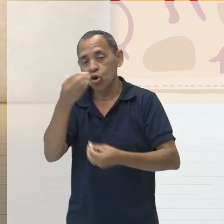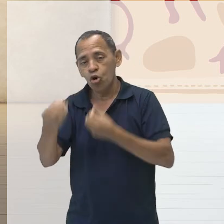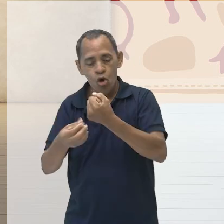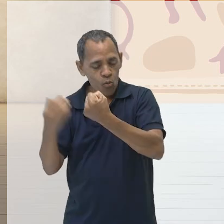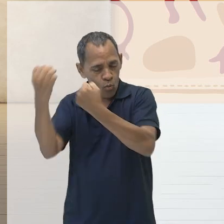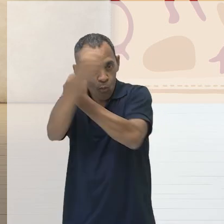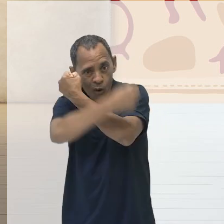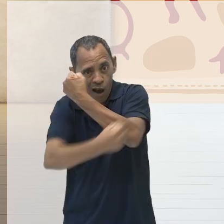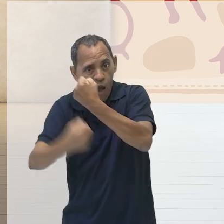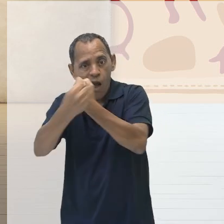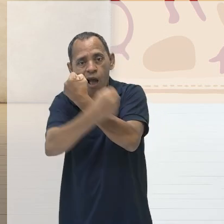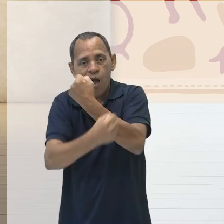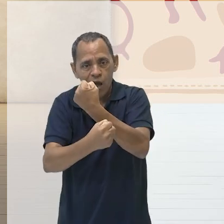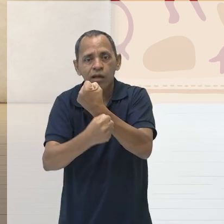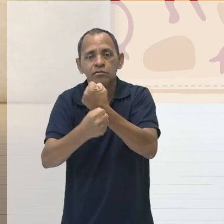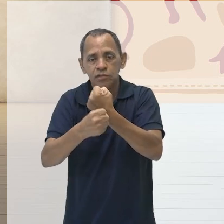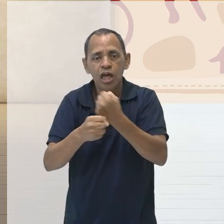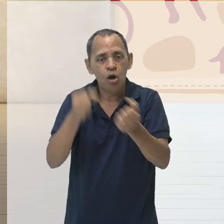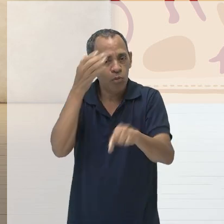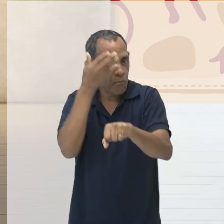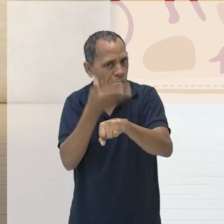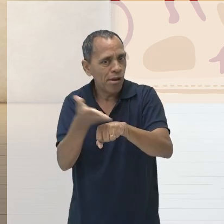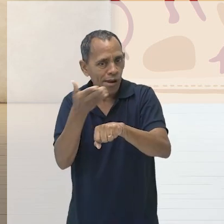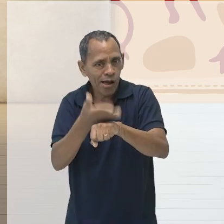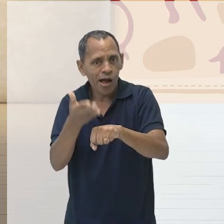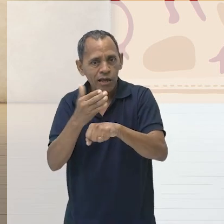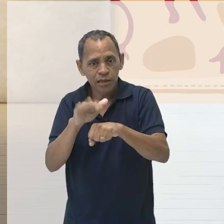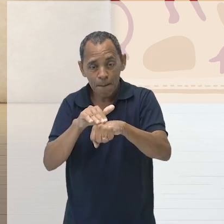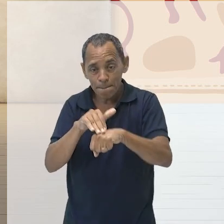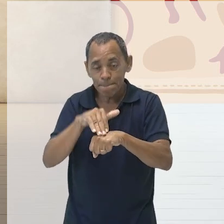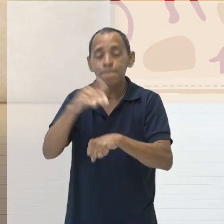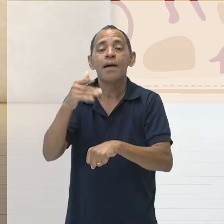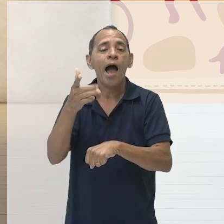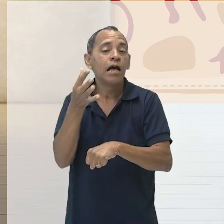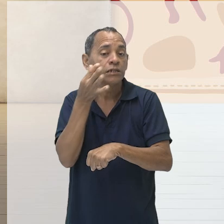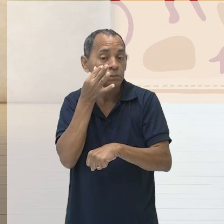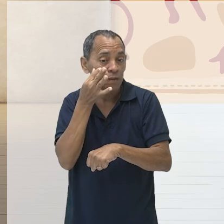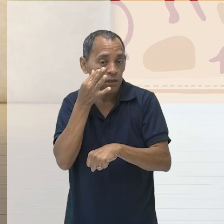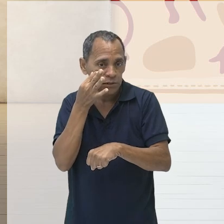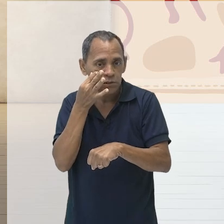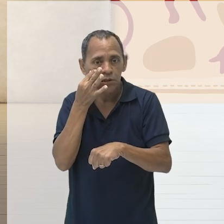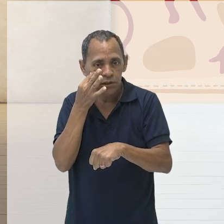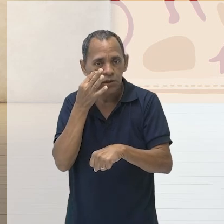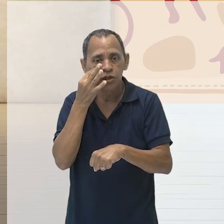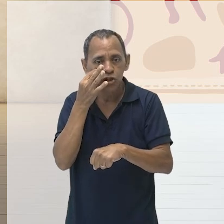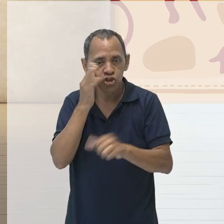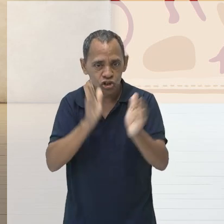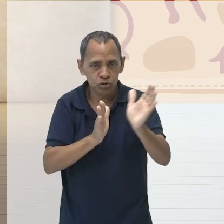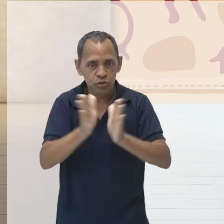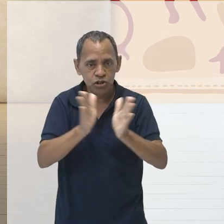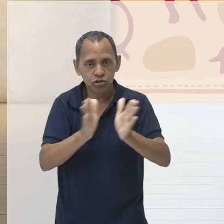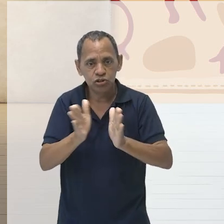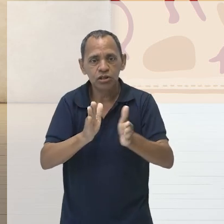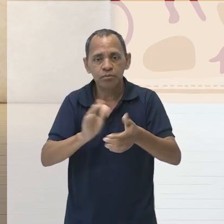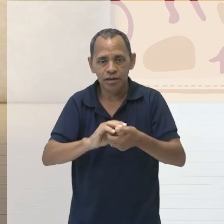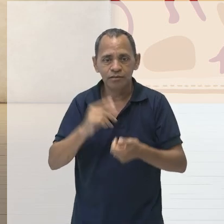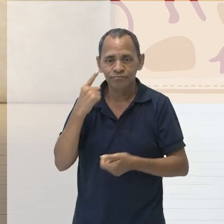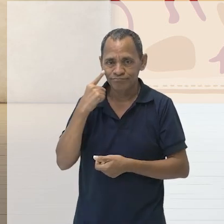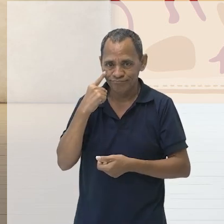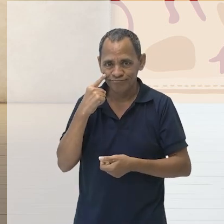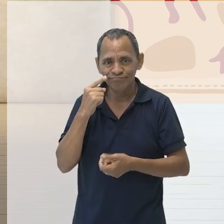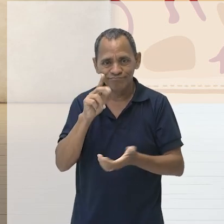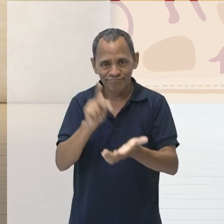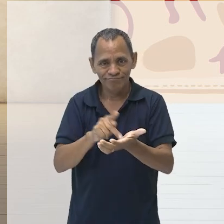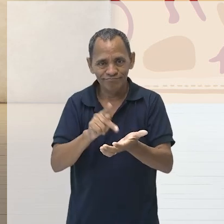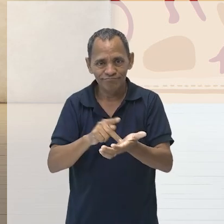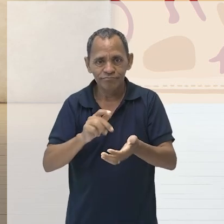justa é uma das lutas mais presentes nesse tempo, certo? Bem interessante, não é